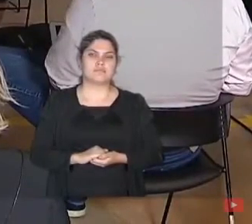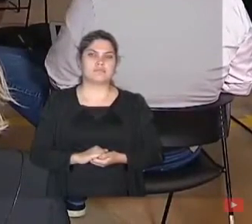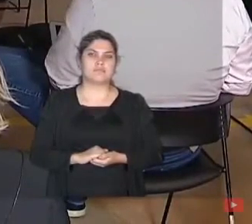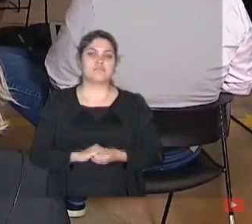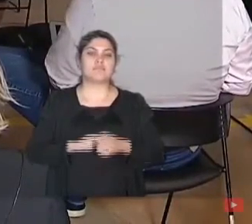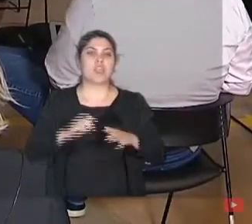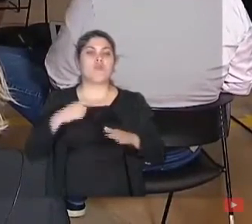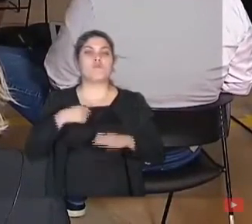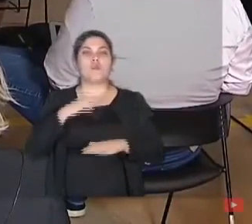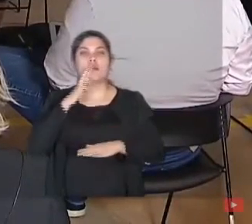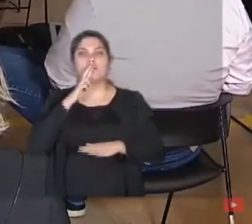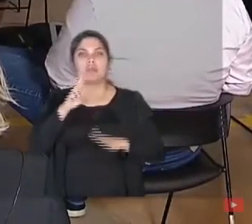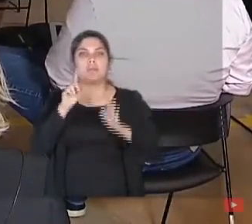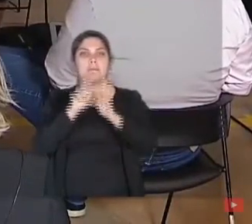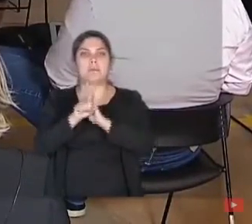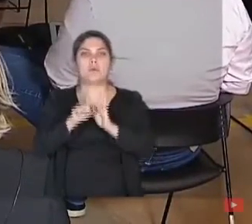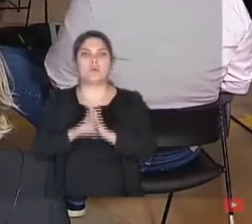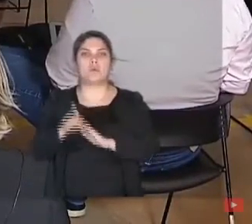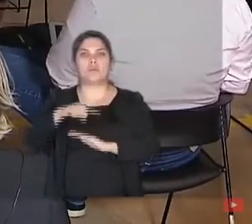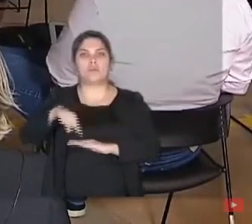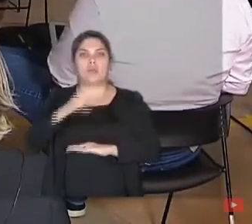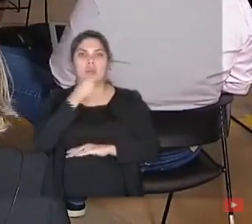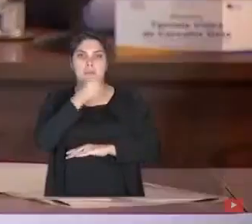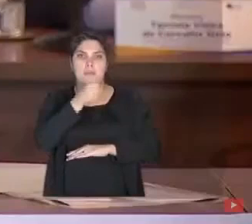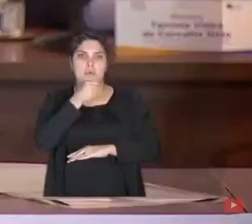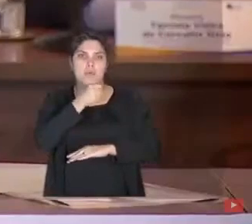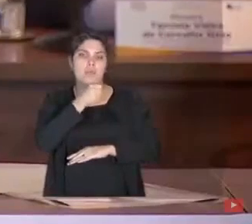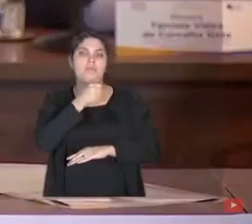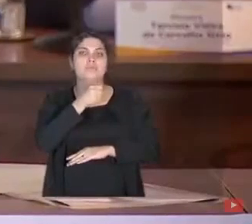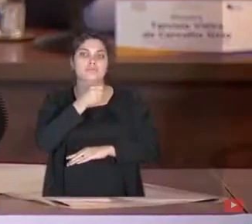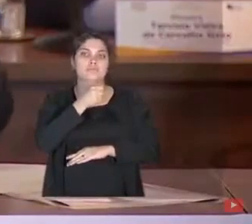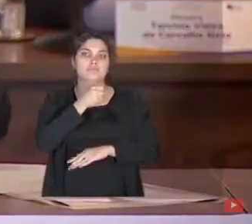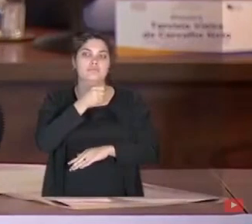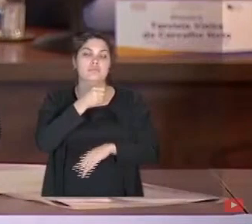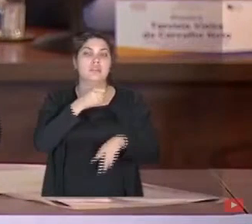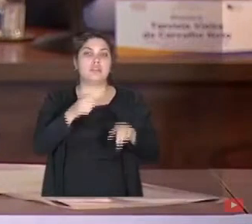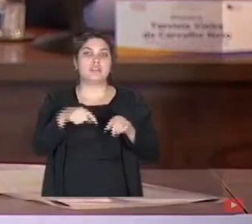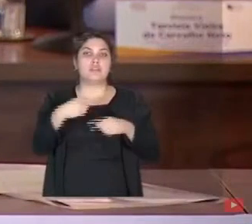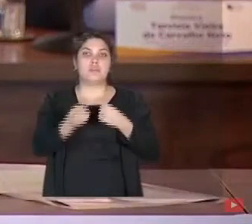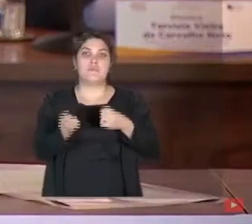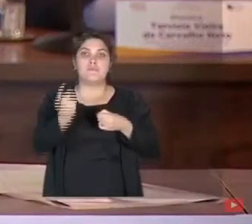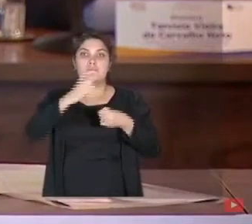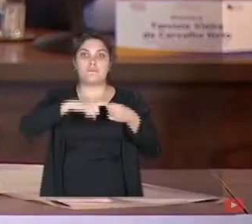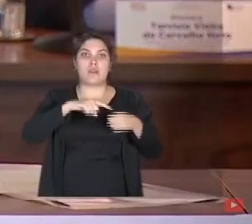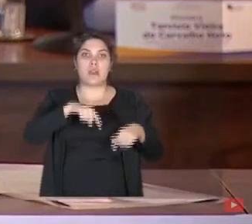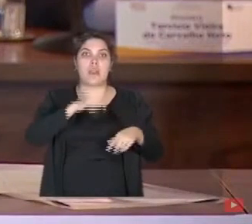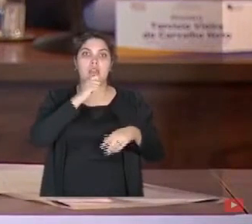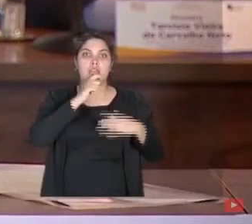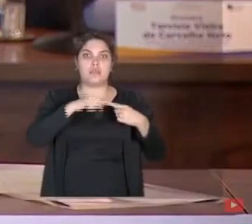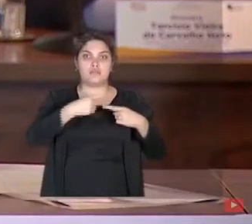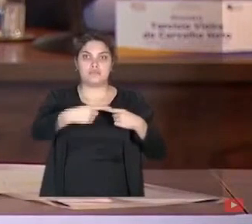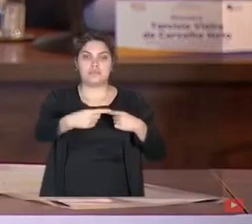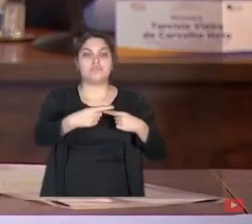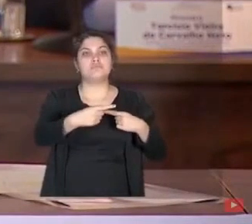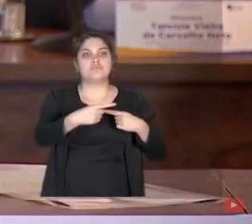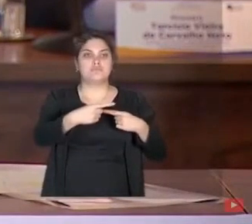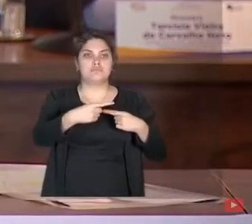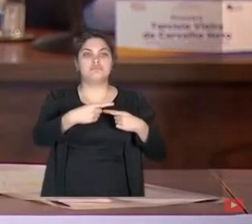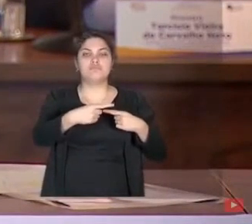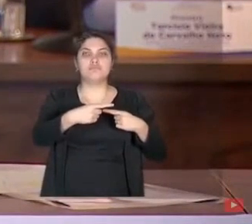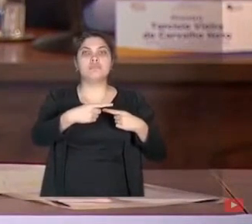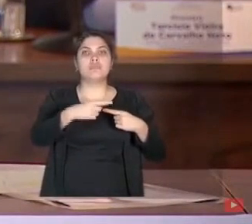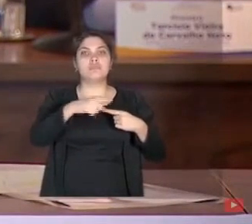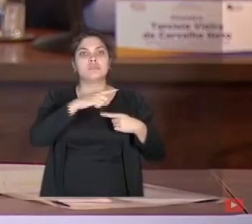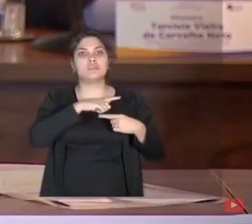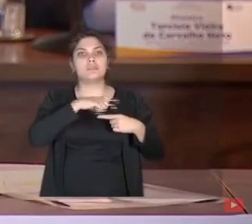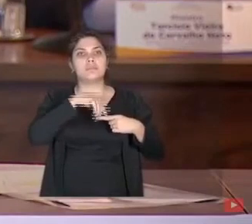Portanto, vou responder as perguntas dos repórteres e voltarei aqui ainda mais tarde para, enfim,